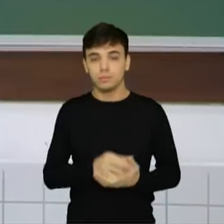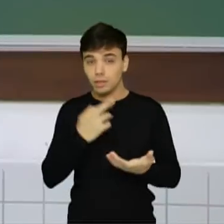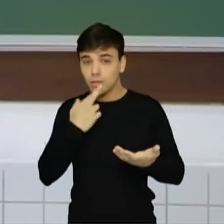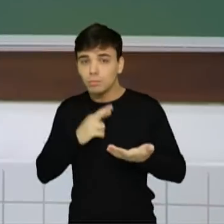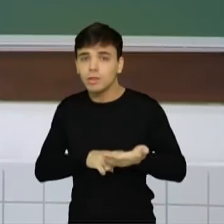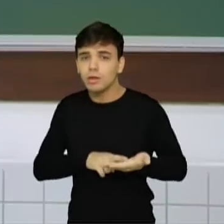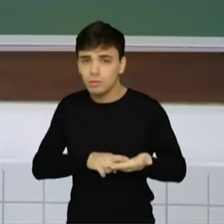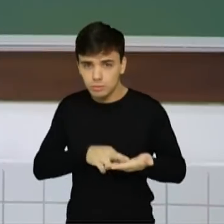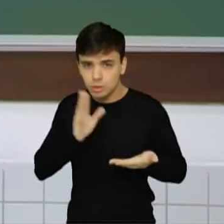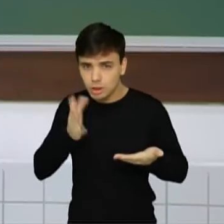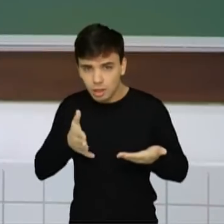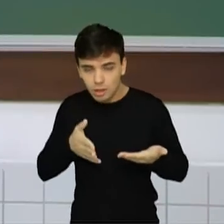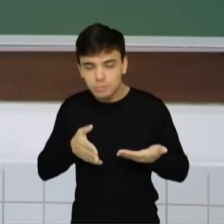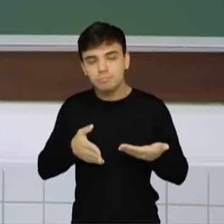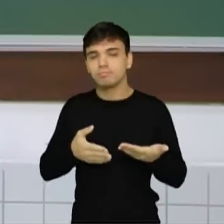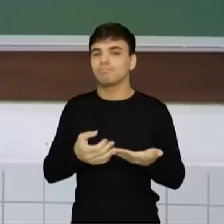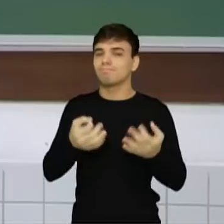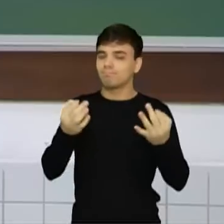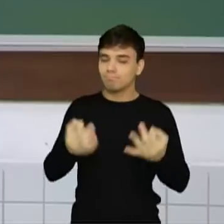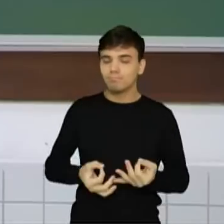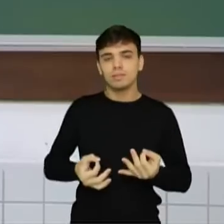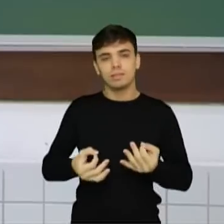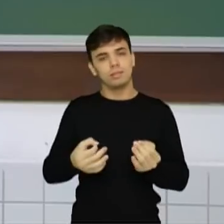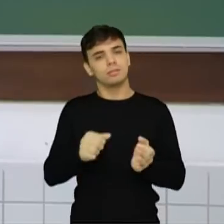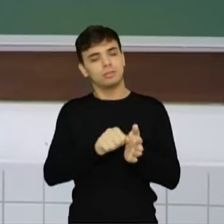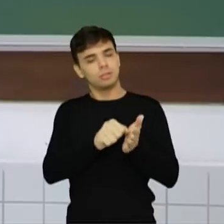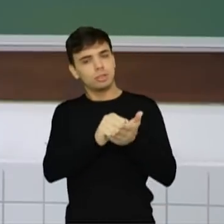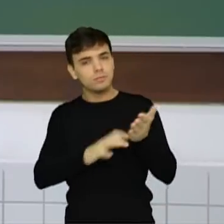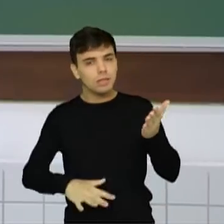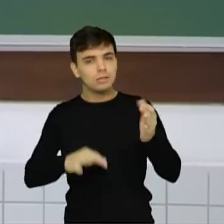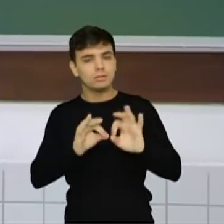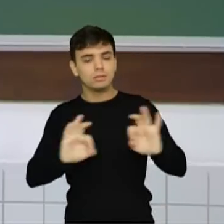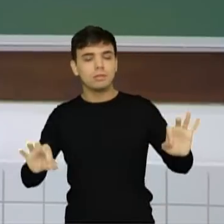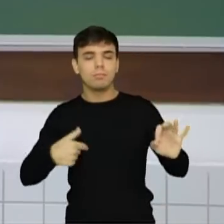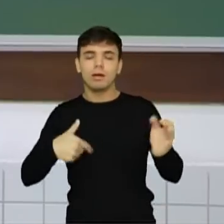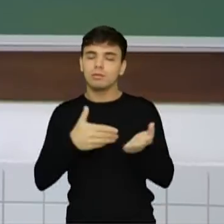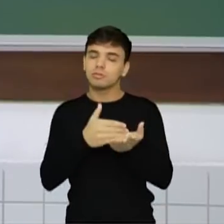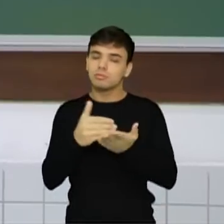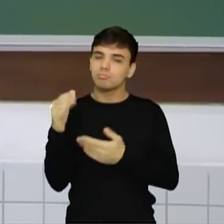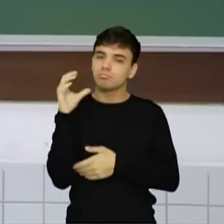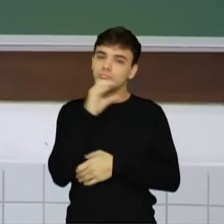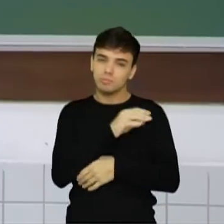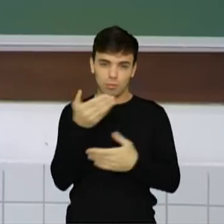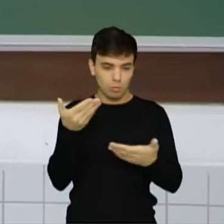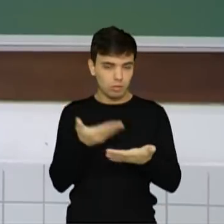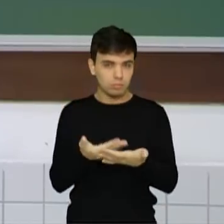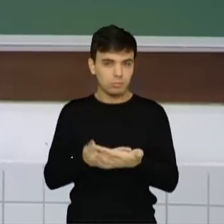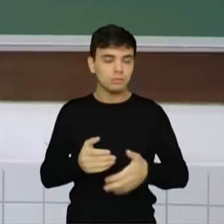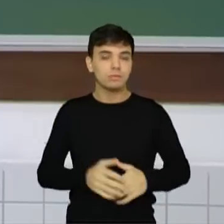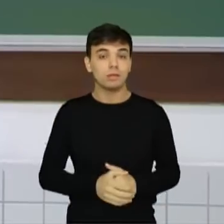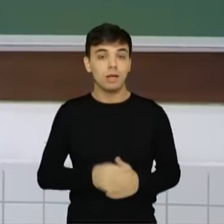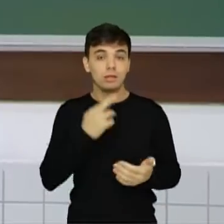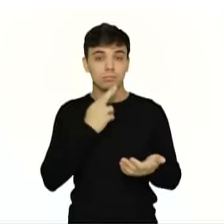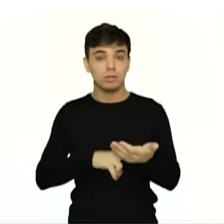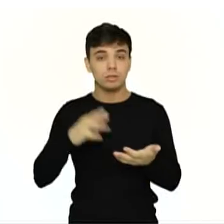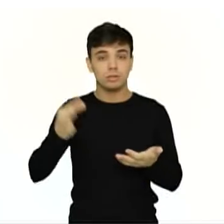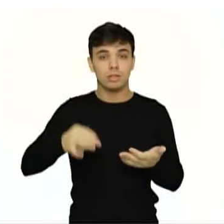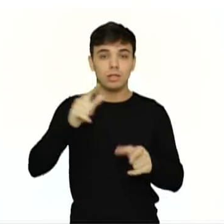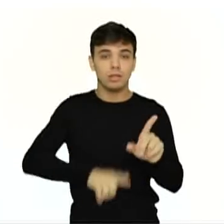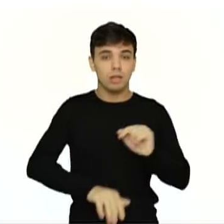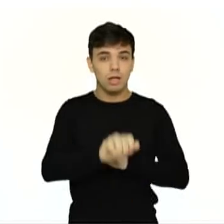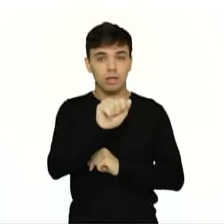Respondido, meus alunos? Esse aí é exercício simplesinho para a gente ir aquecendo para a aula de hoje. A resposta correta era a letra